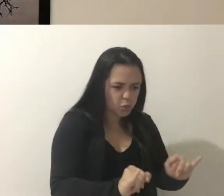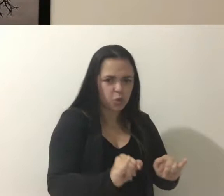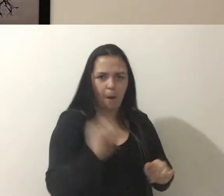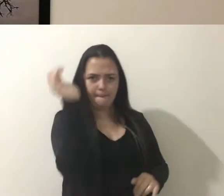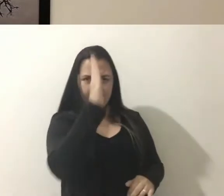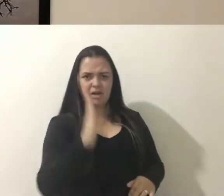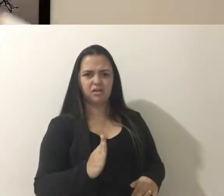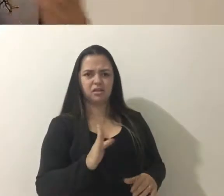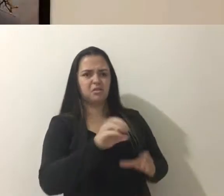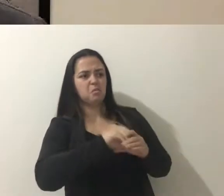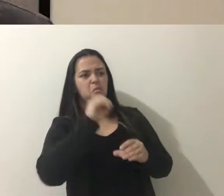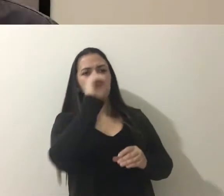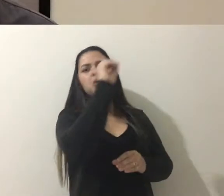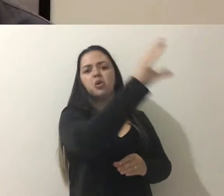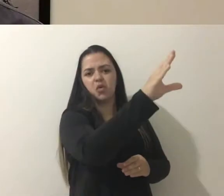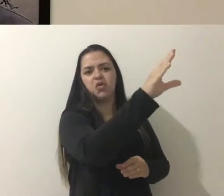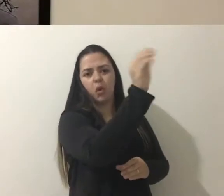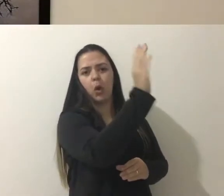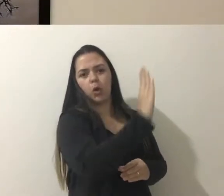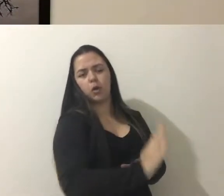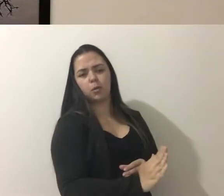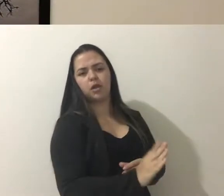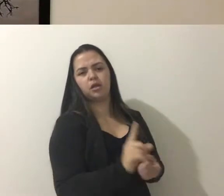nosso país, fora do nosso país,